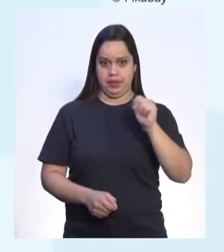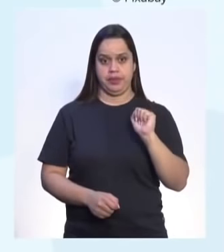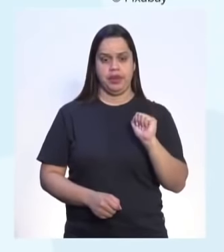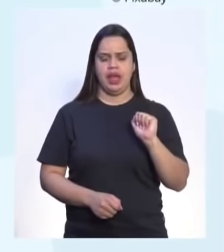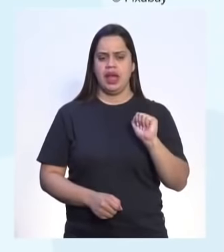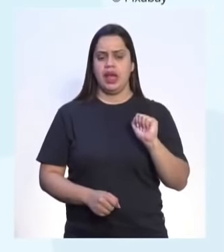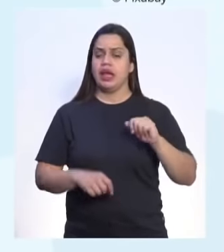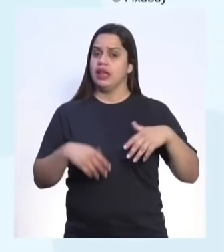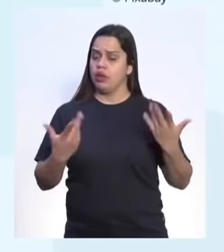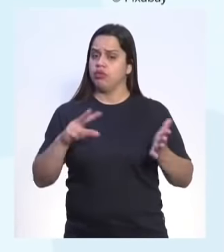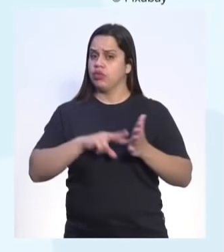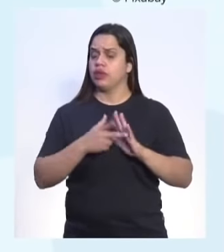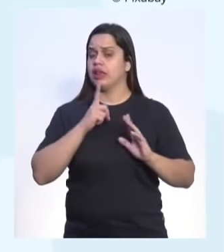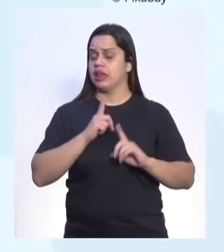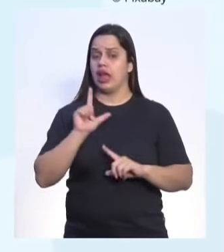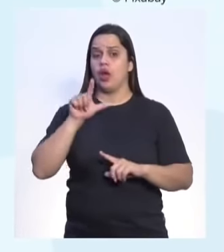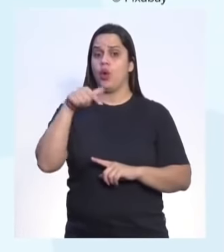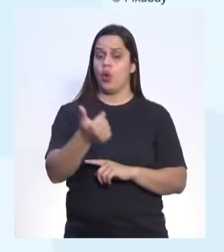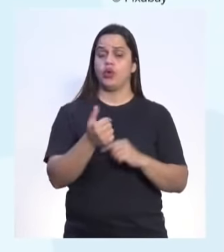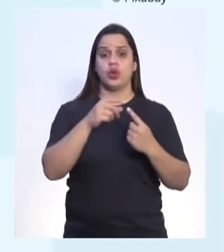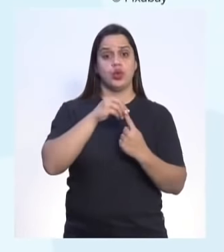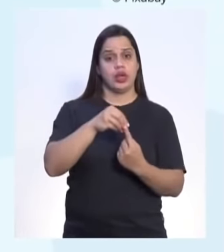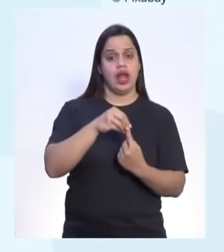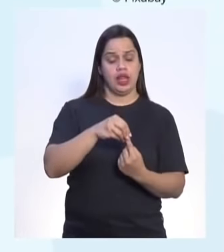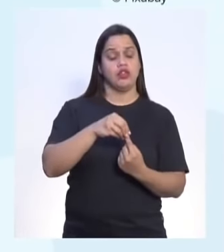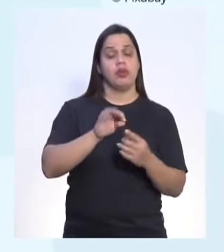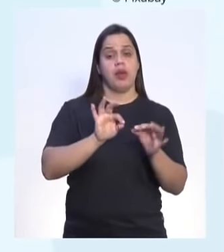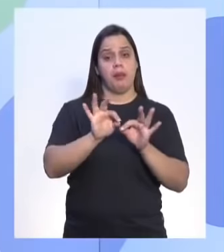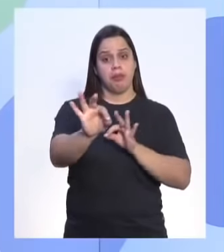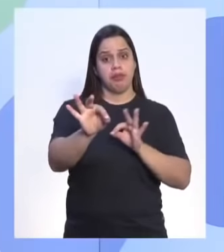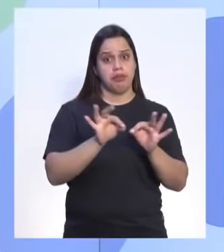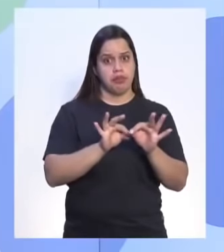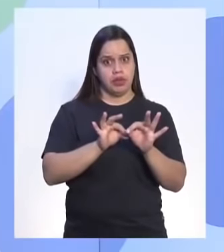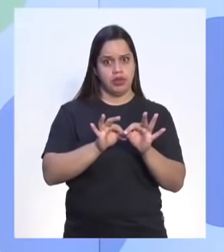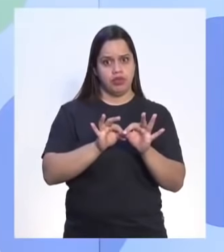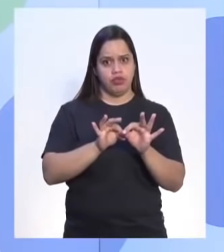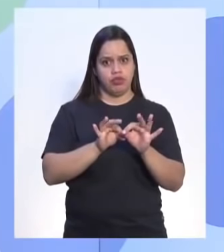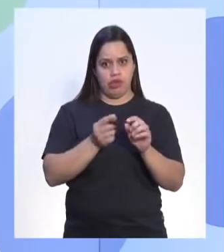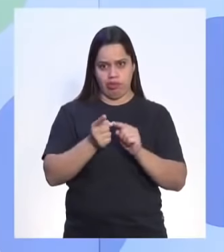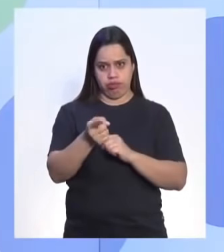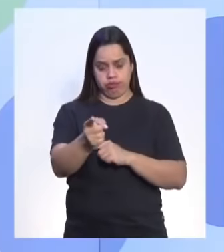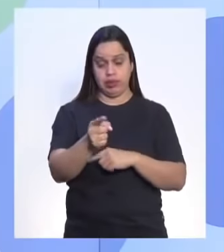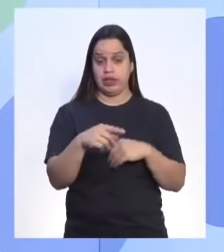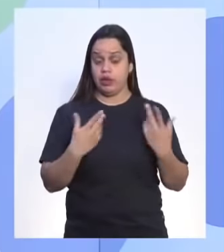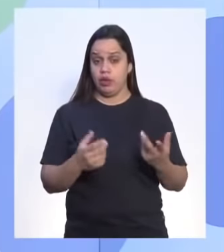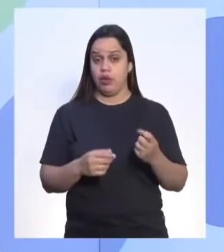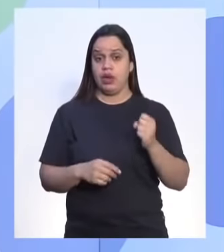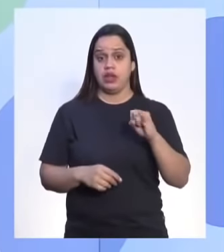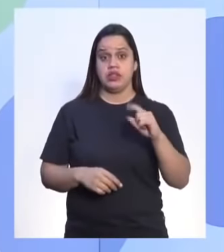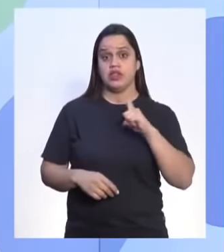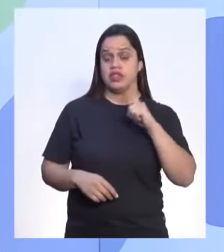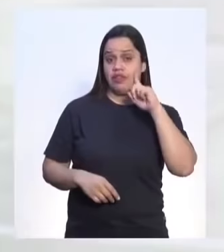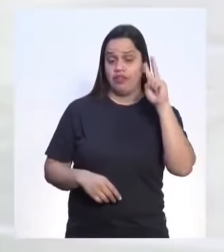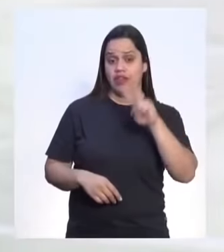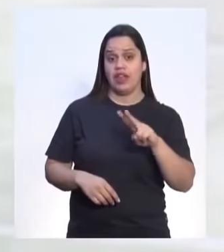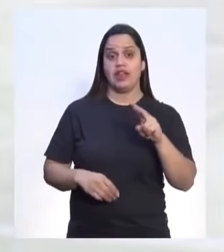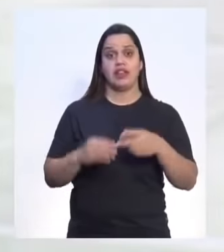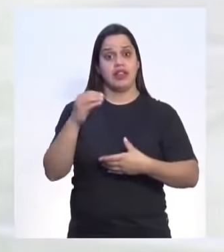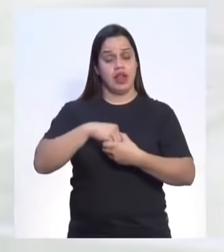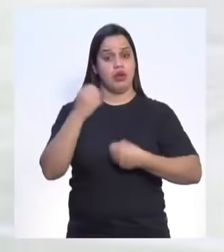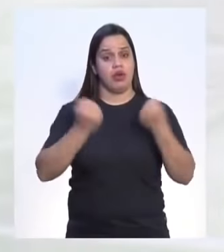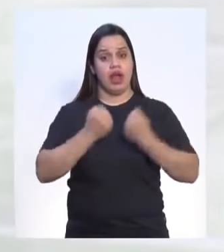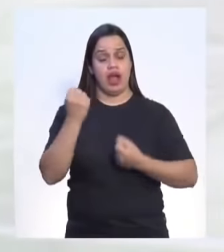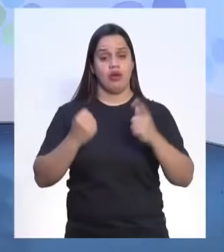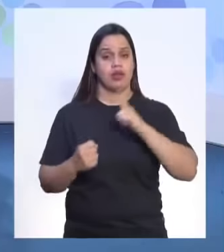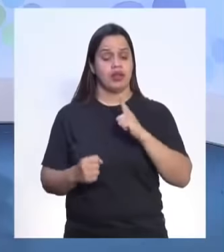medir a distância. Beleza, e se você tem dúvida, tem no carro, né? No carro mesmo tem o odômetro, né? Odômetro.